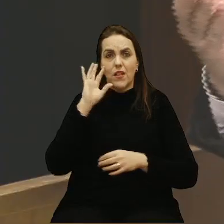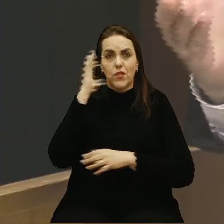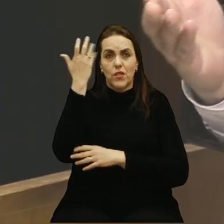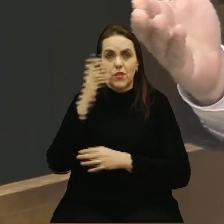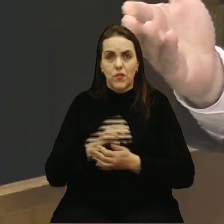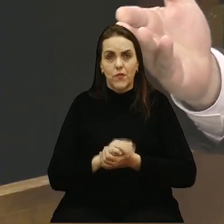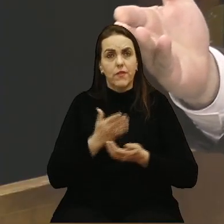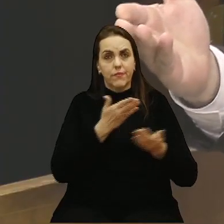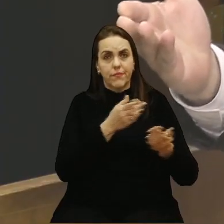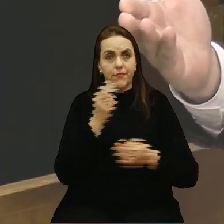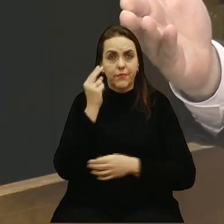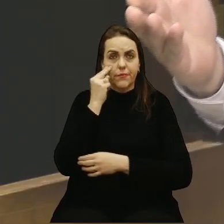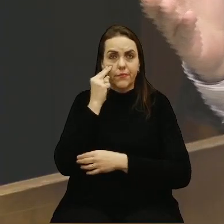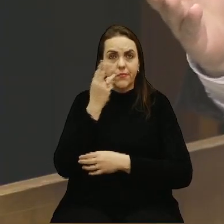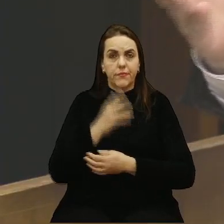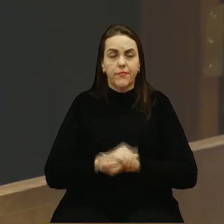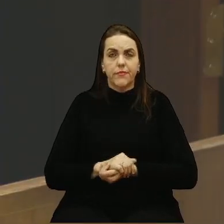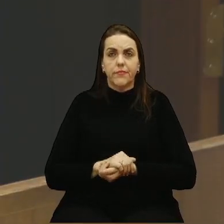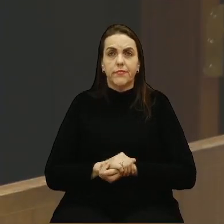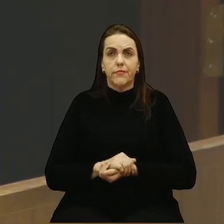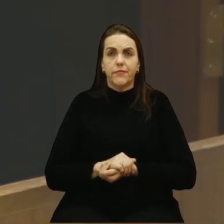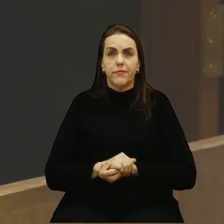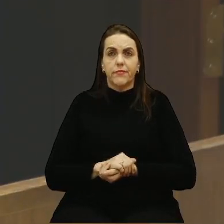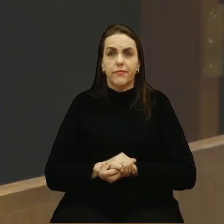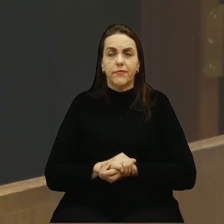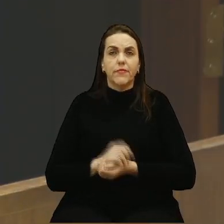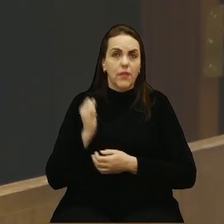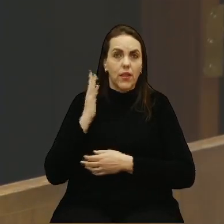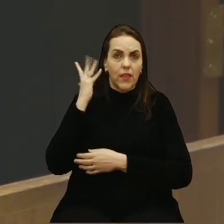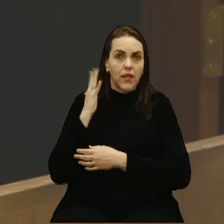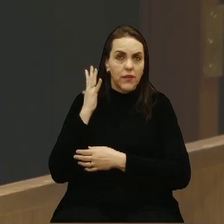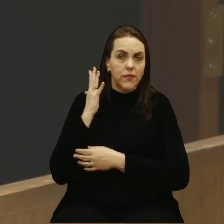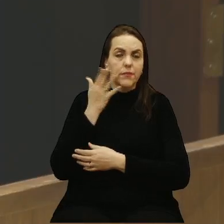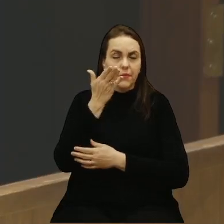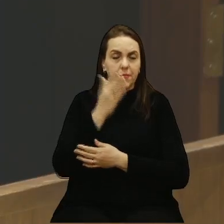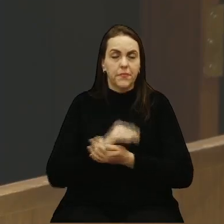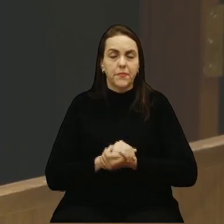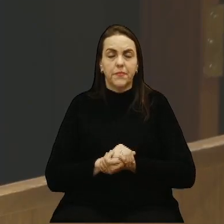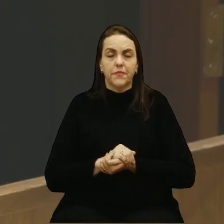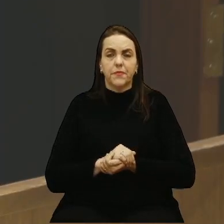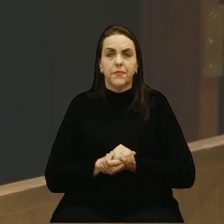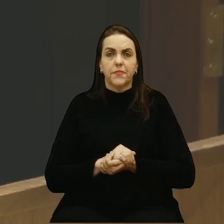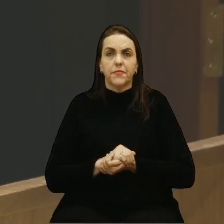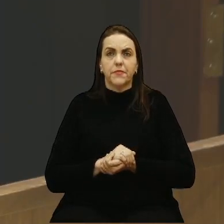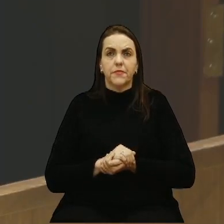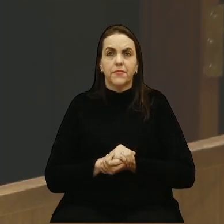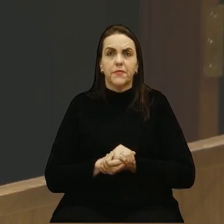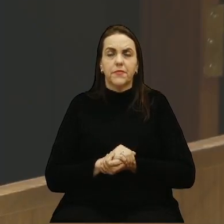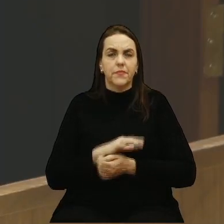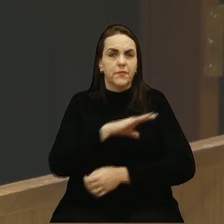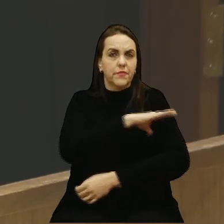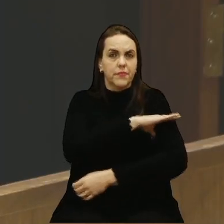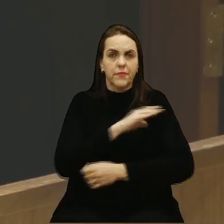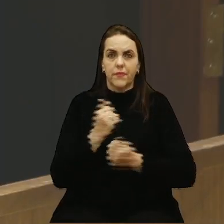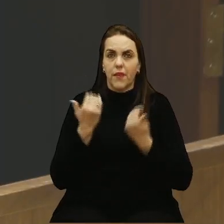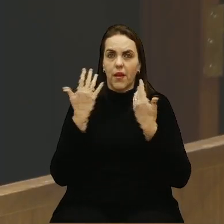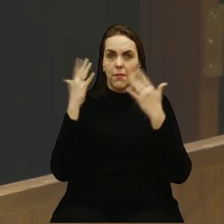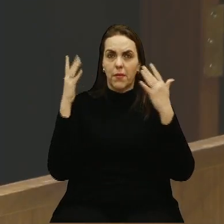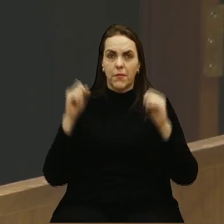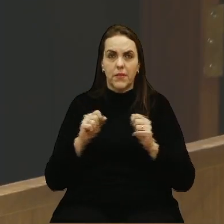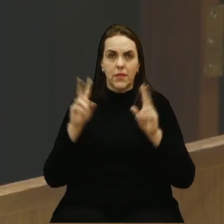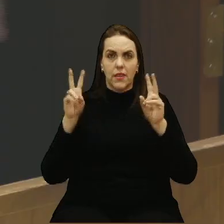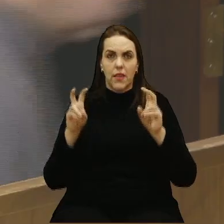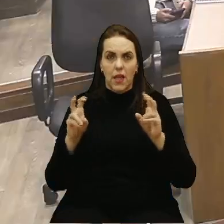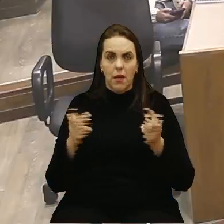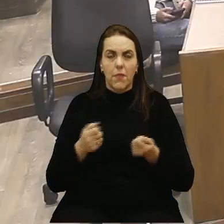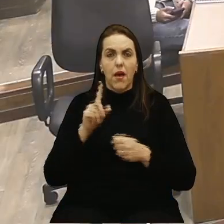Pois não, vereador colega? Dai? Pois não, Dai. Vereador Capitão Ramon, parabenizar pelo tema. E